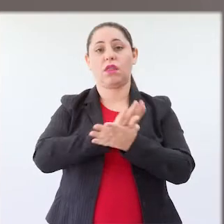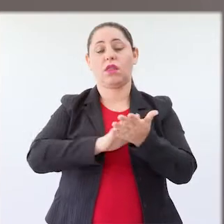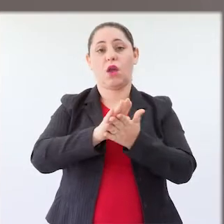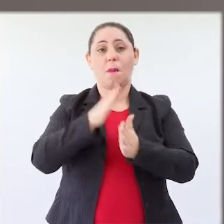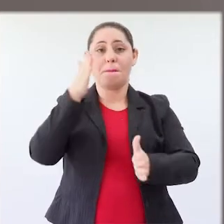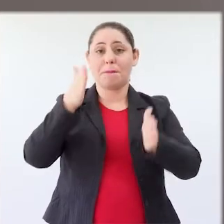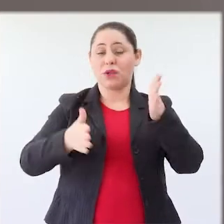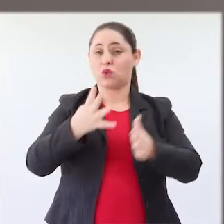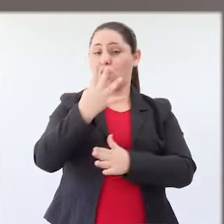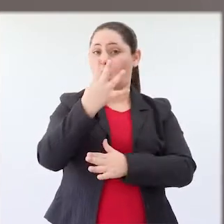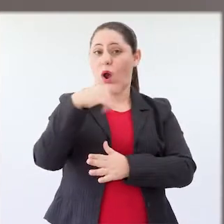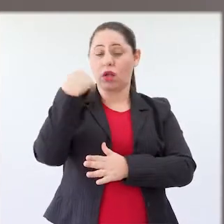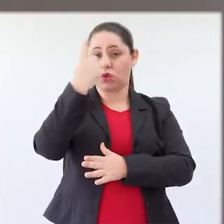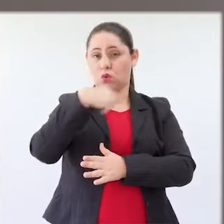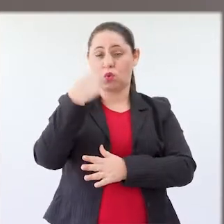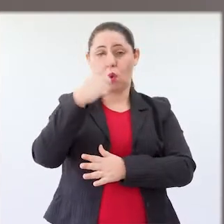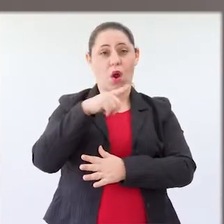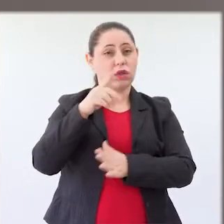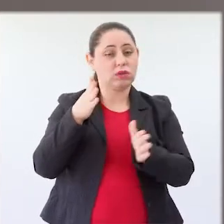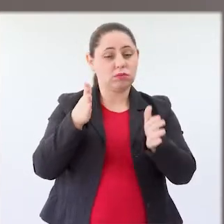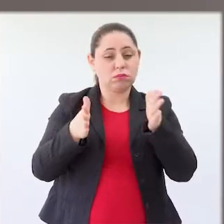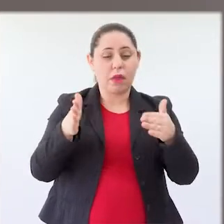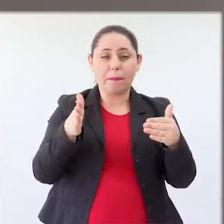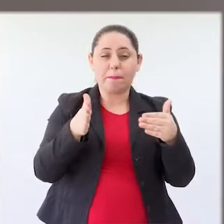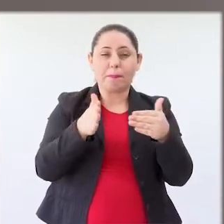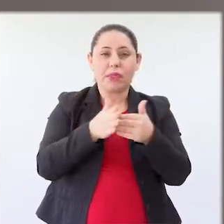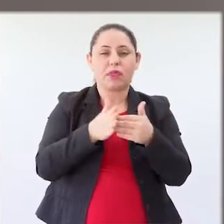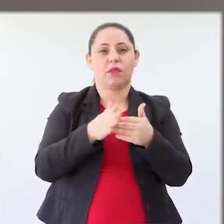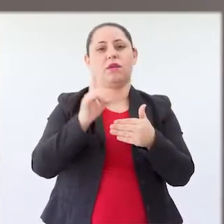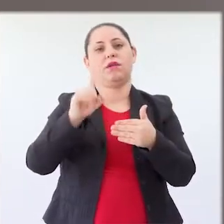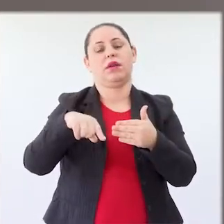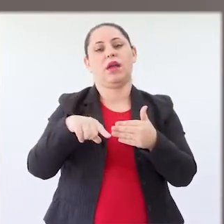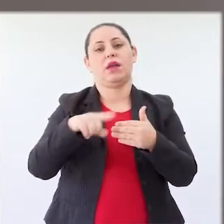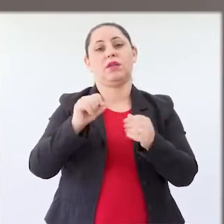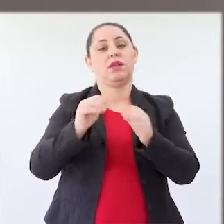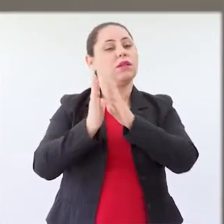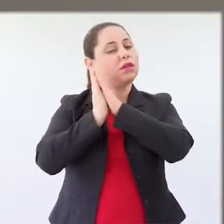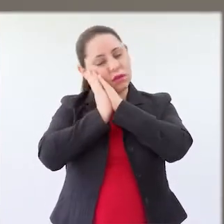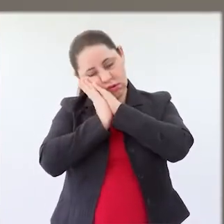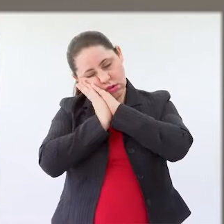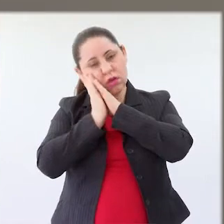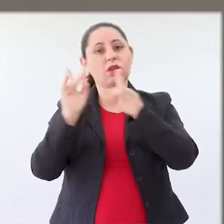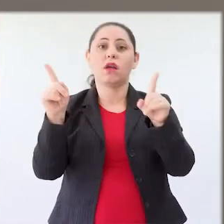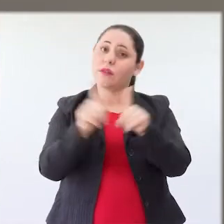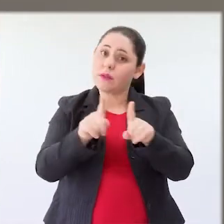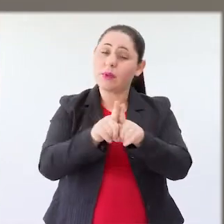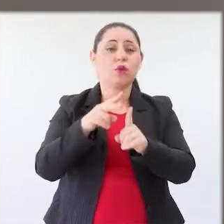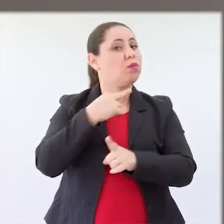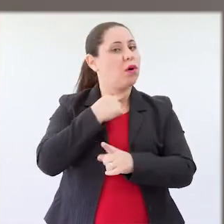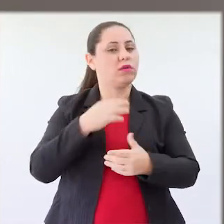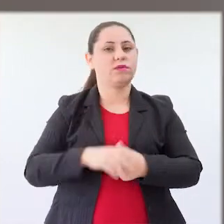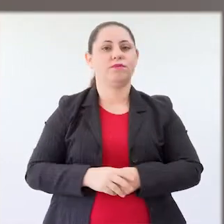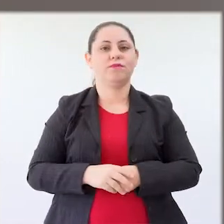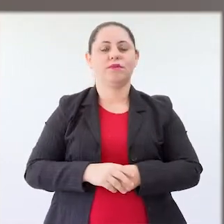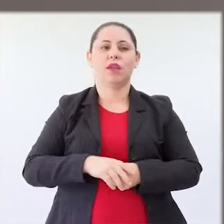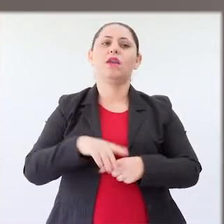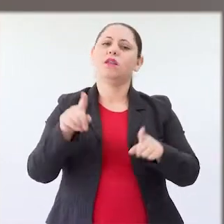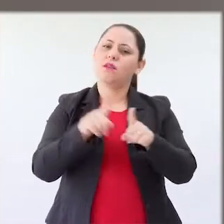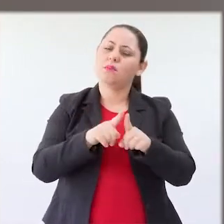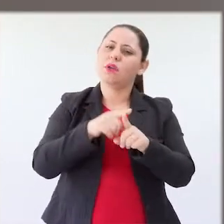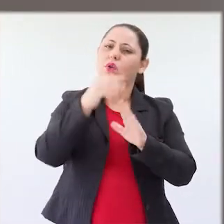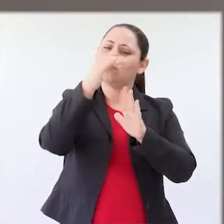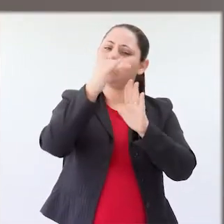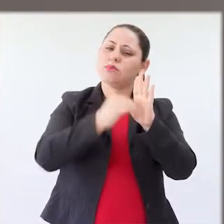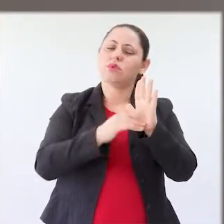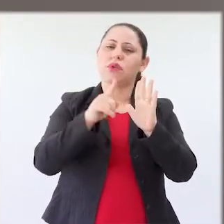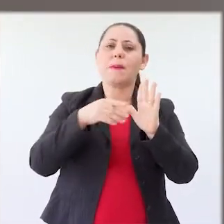principalmente no período de 4 horas. Isso é o mínimo. Mínimo principalmente para deitar. Certo? E tem algumas outras questões que a gente